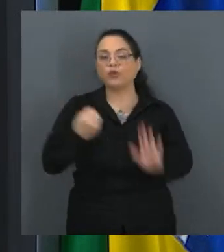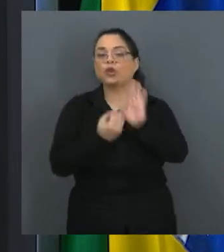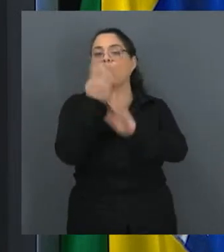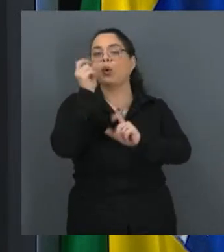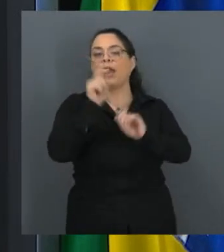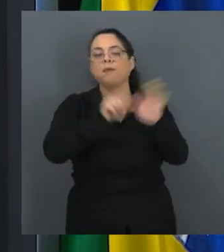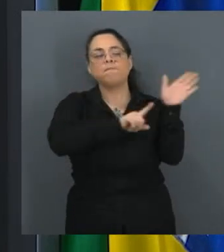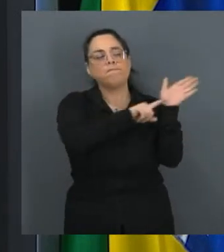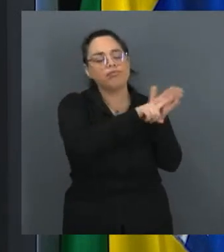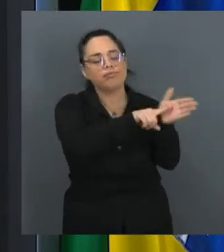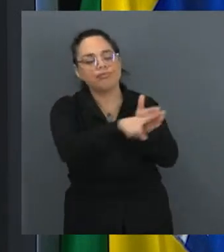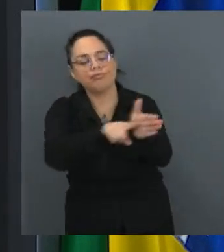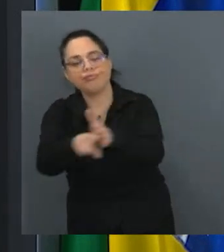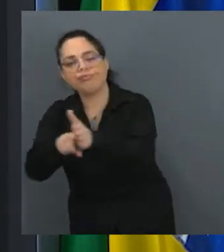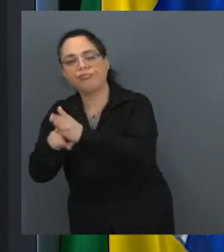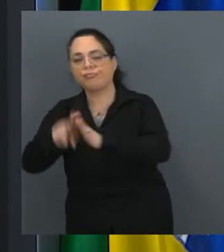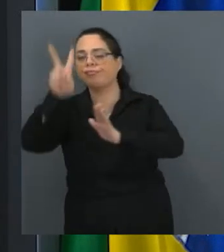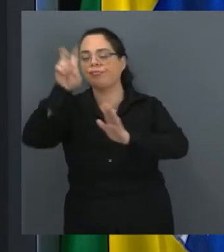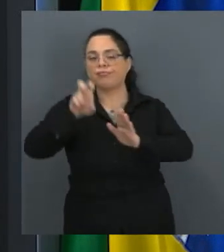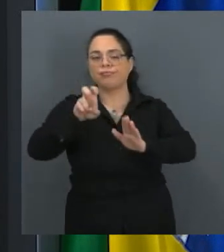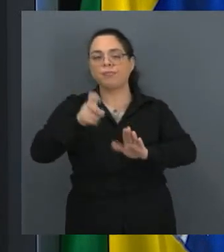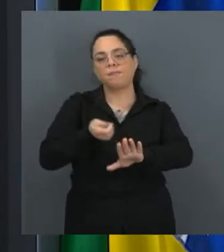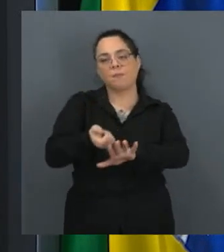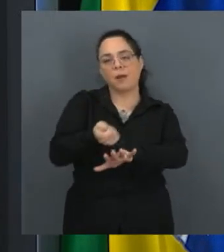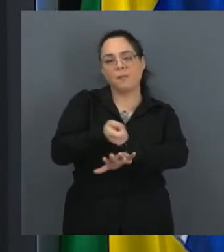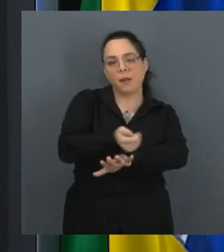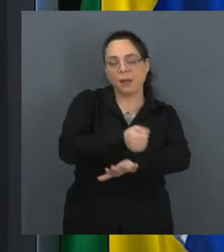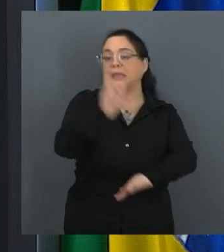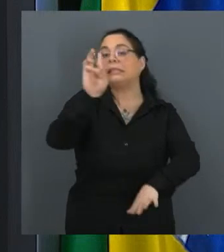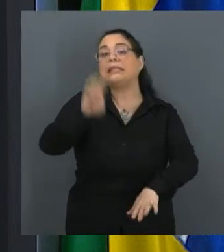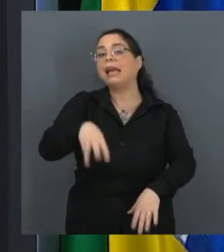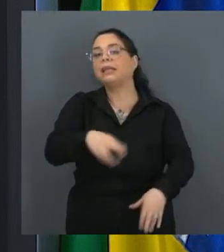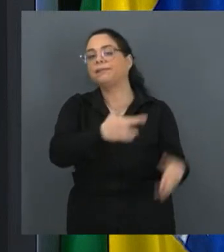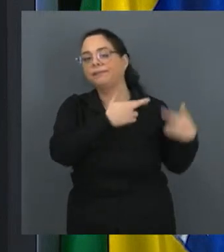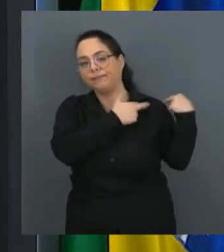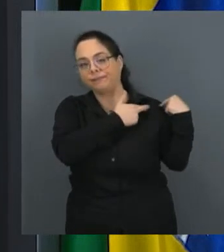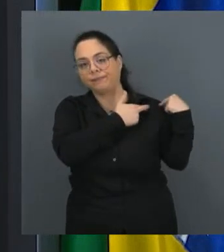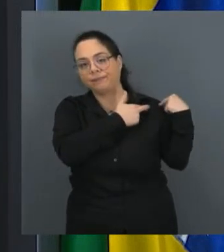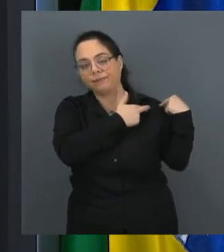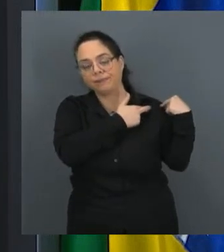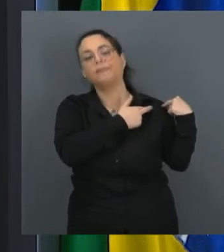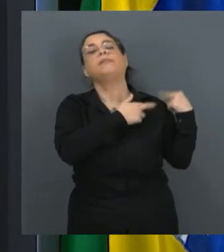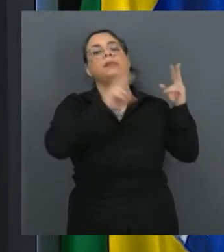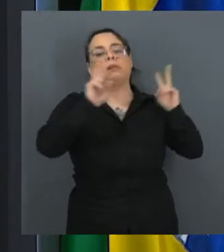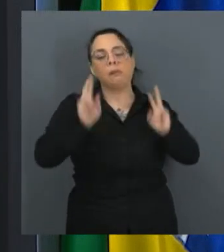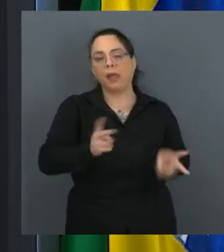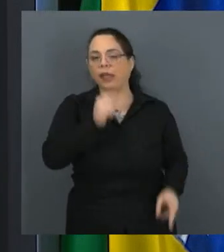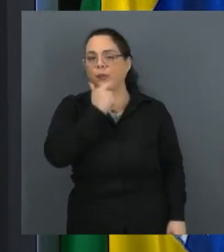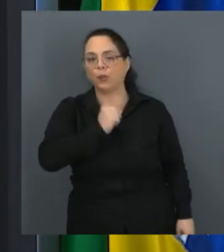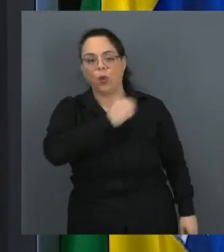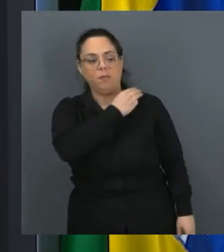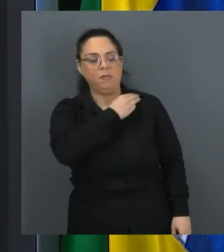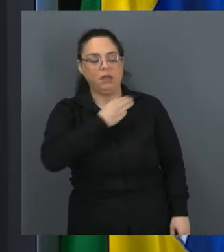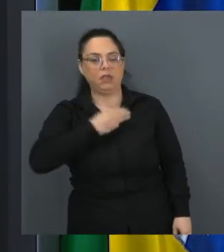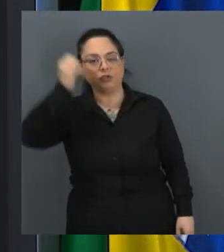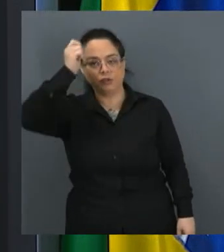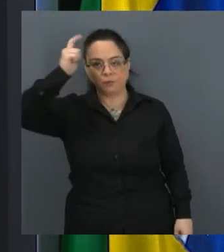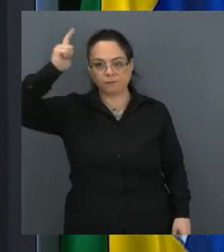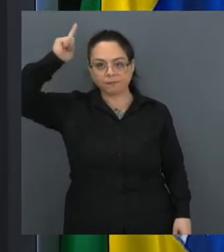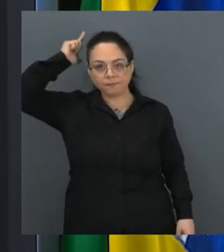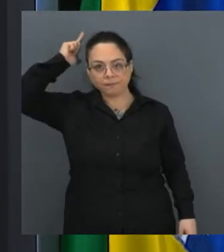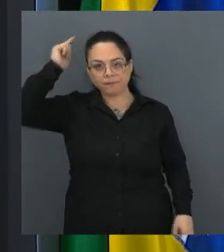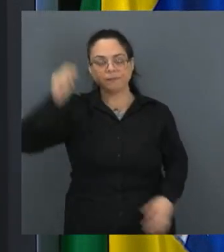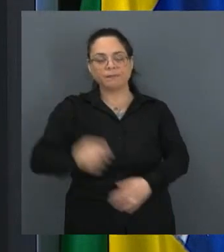news, sob a responsabilidade de quem? De quem? De Alexandre de Moraes,